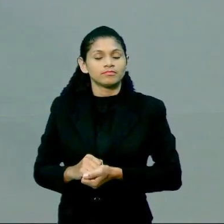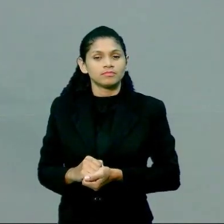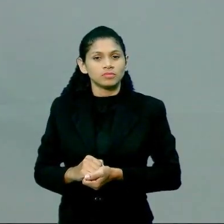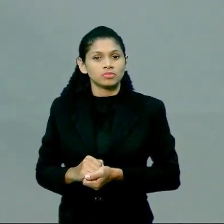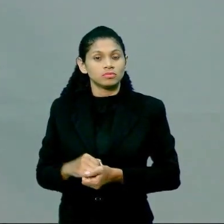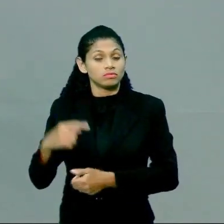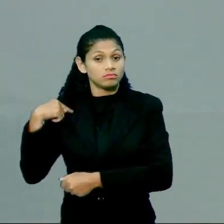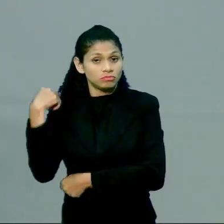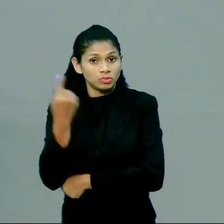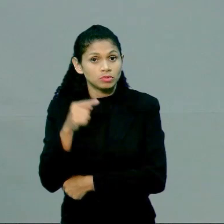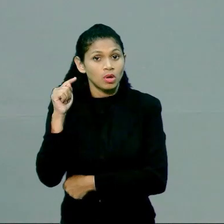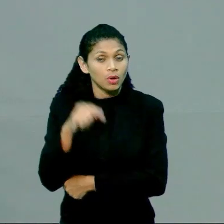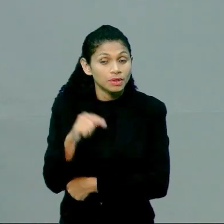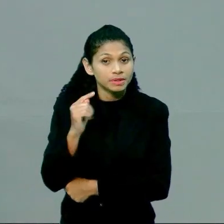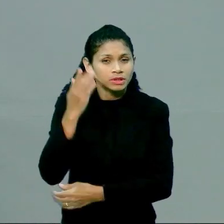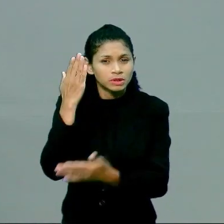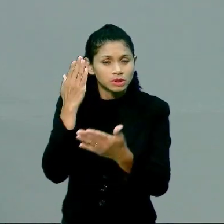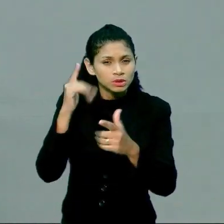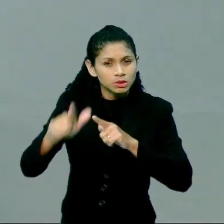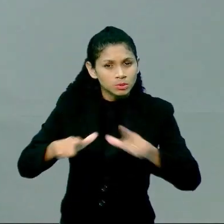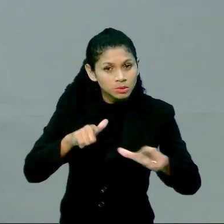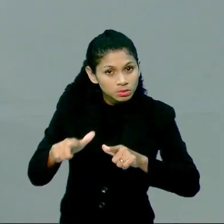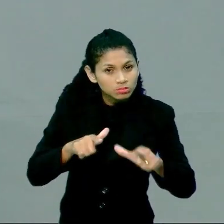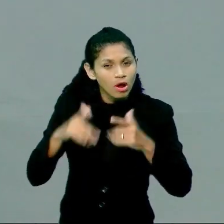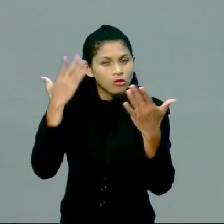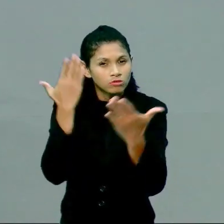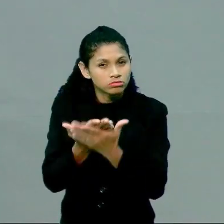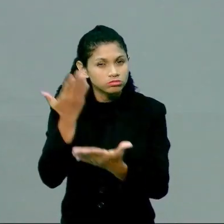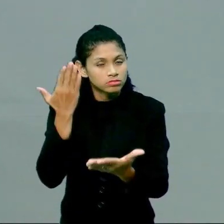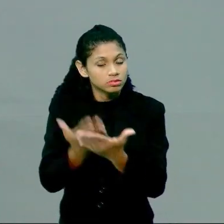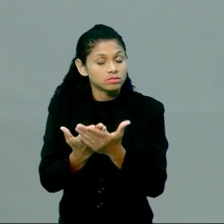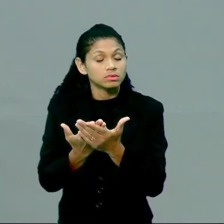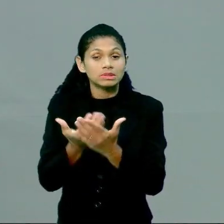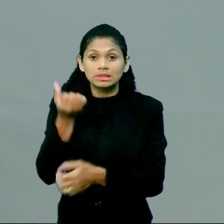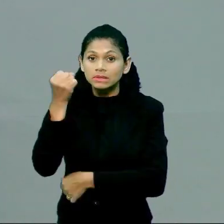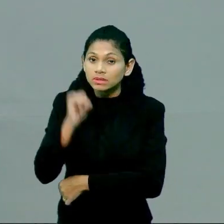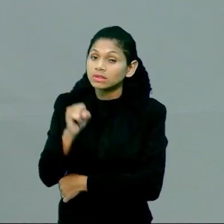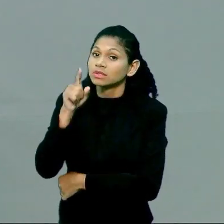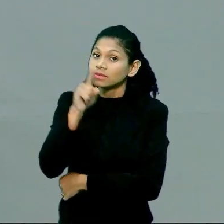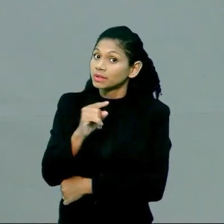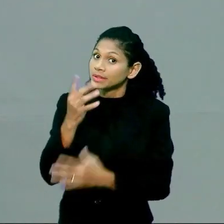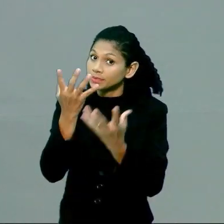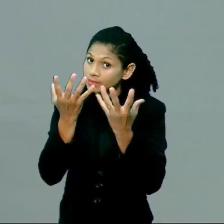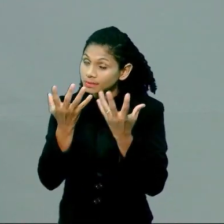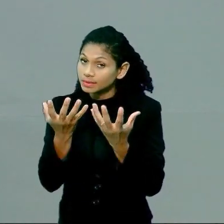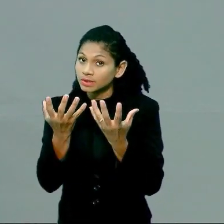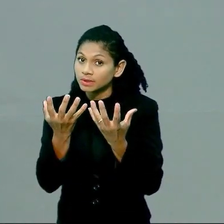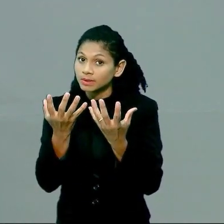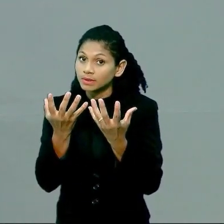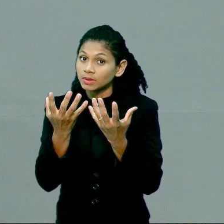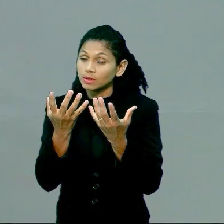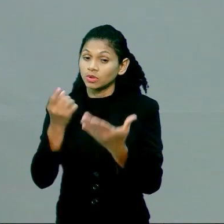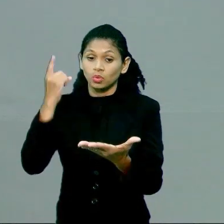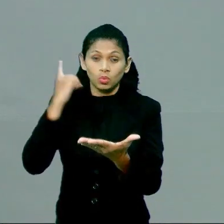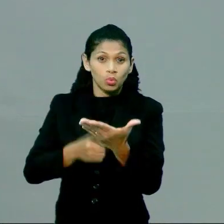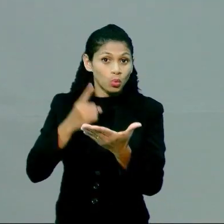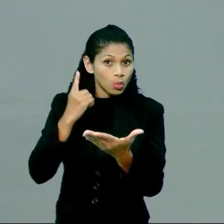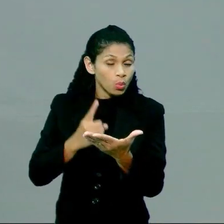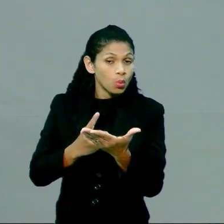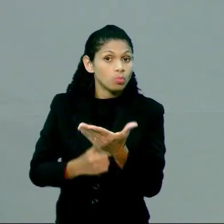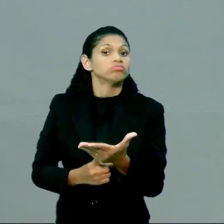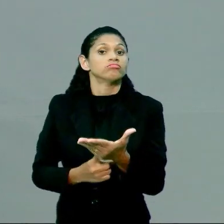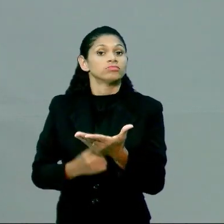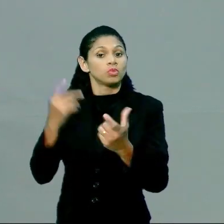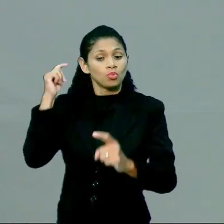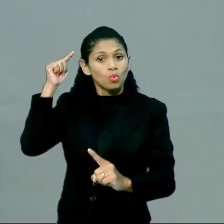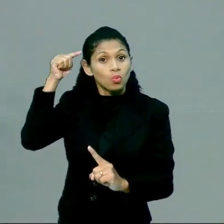aqui trabalhando, mas se você não querer, se você não colocar isso como meta, você não vai